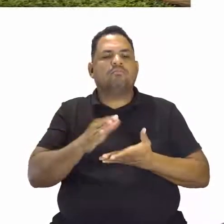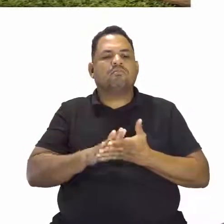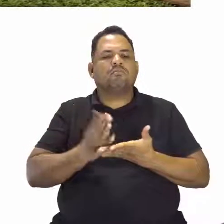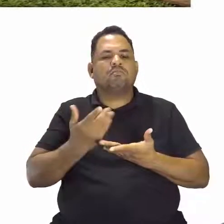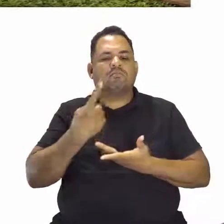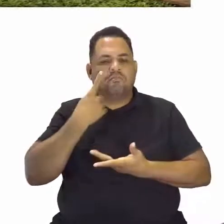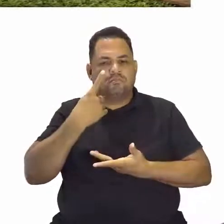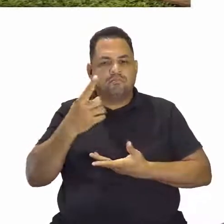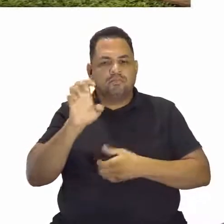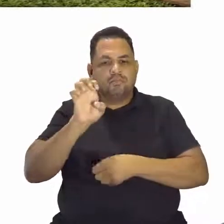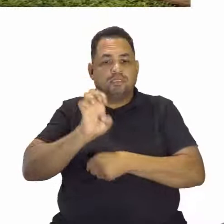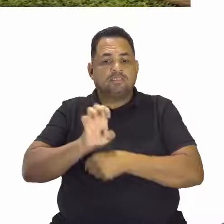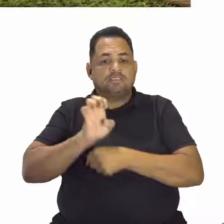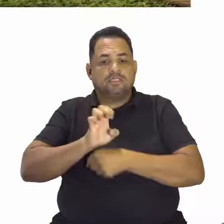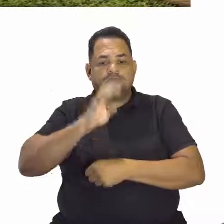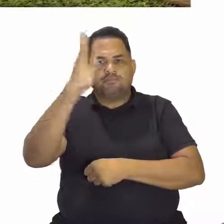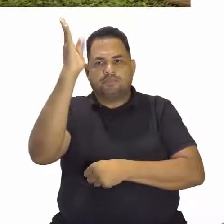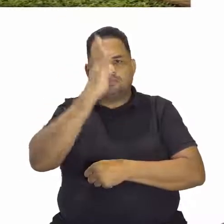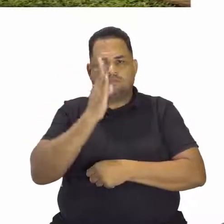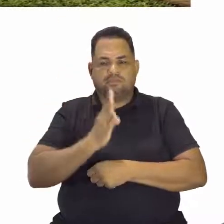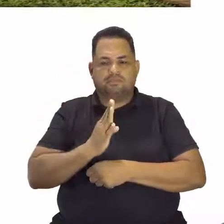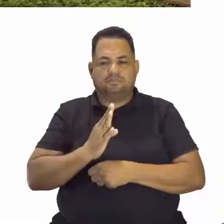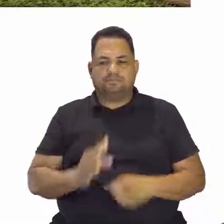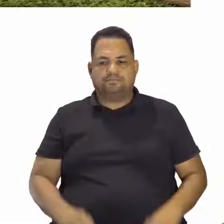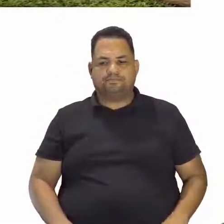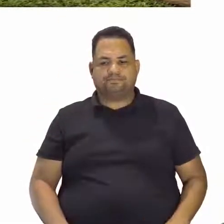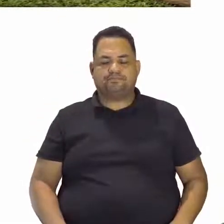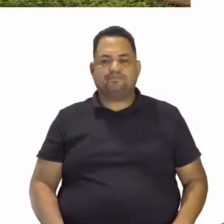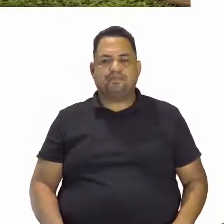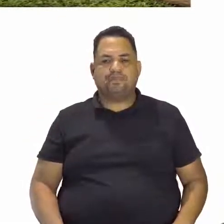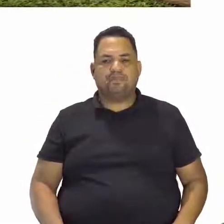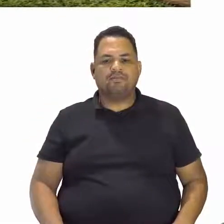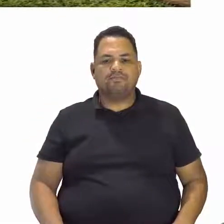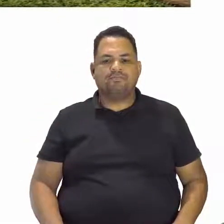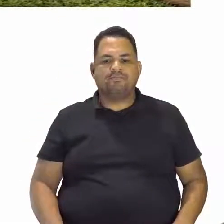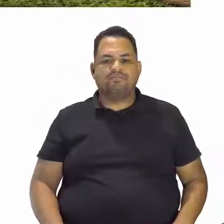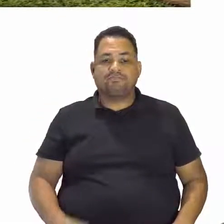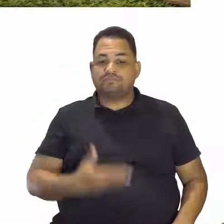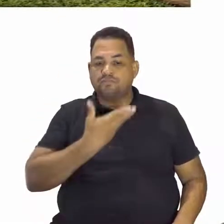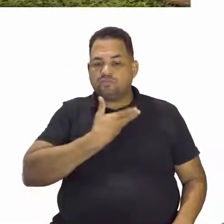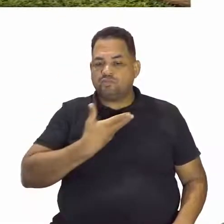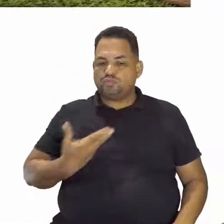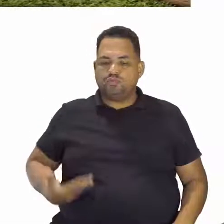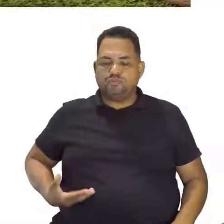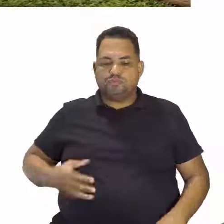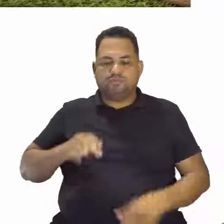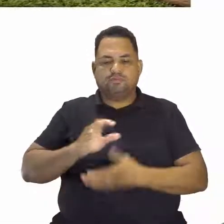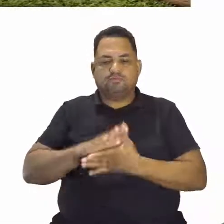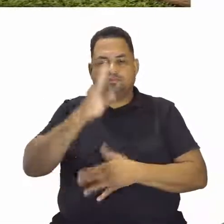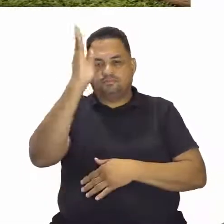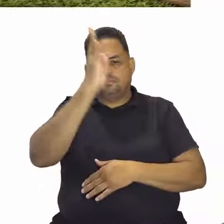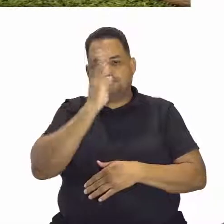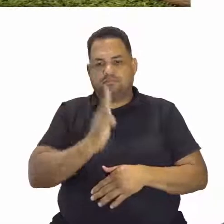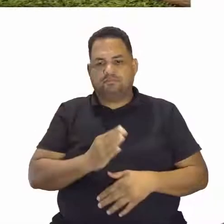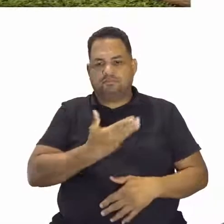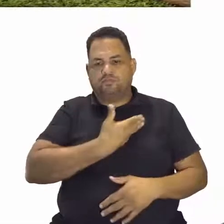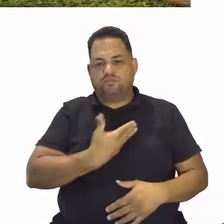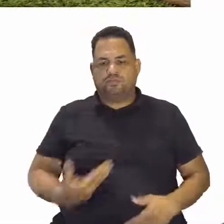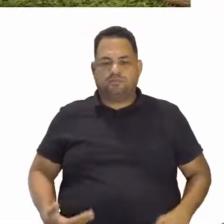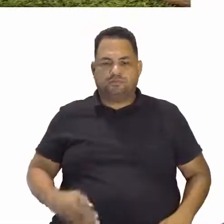Estado brasileiro, né? Então, lembre-se disso, não estou criticando ninguém, eu estou falando do Estado brasileiro.